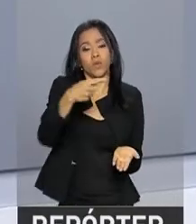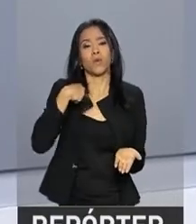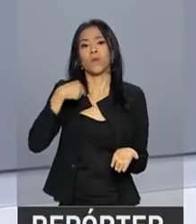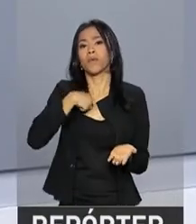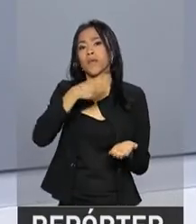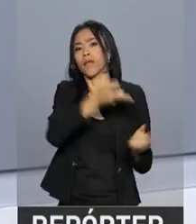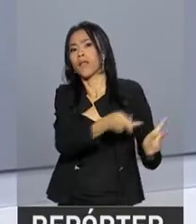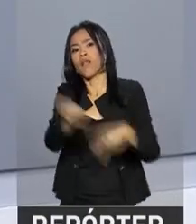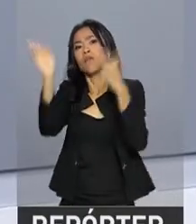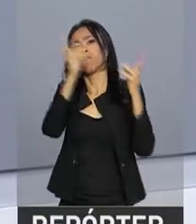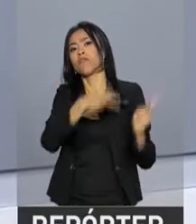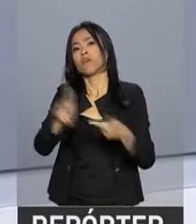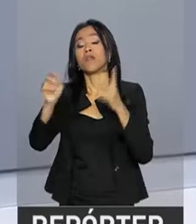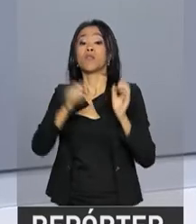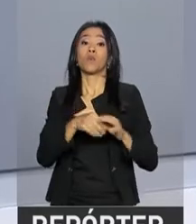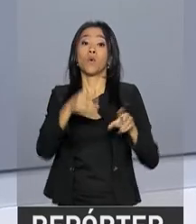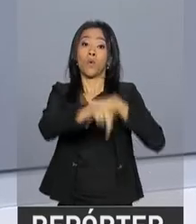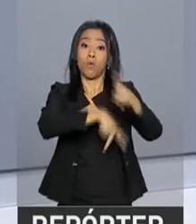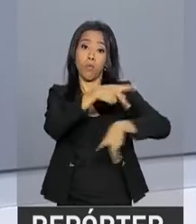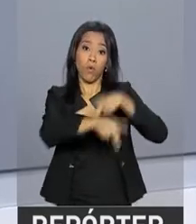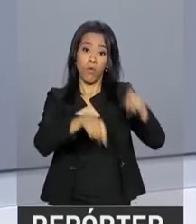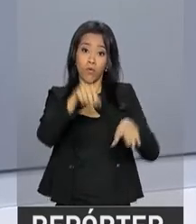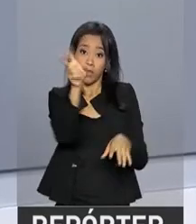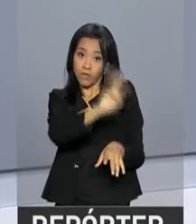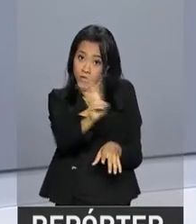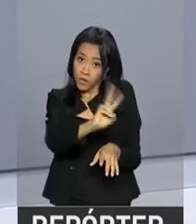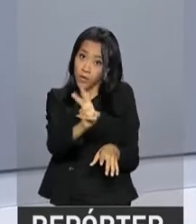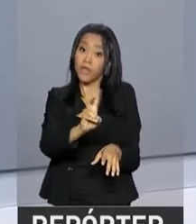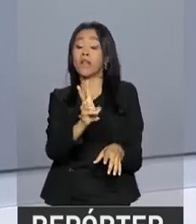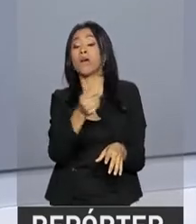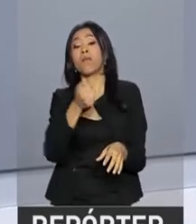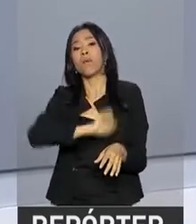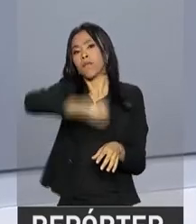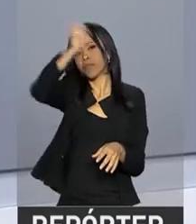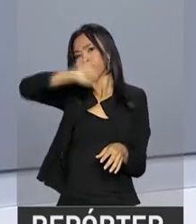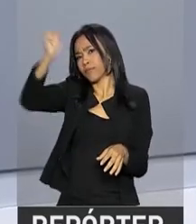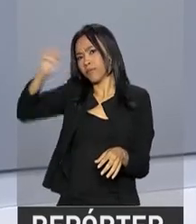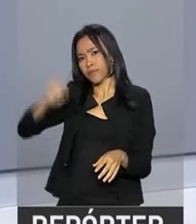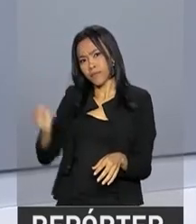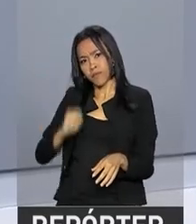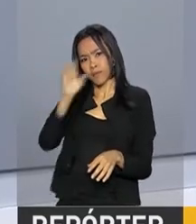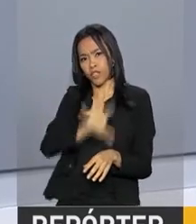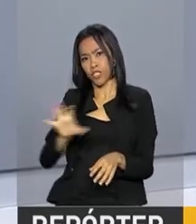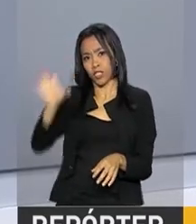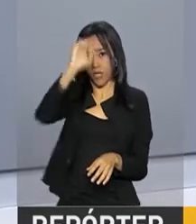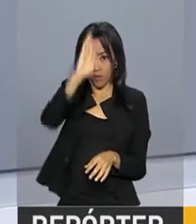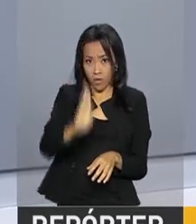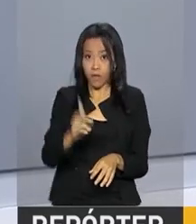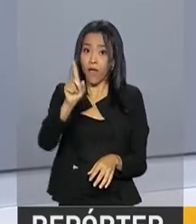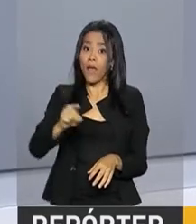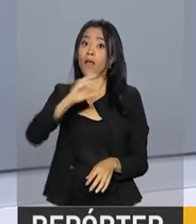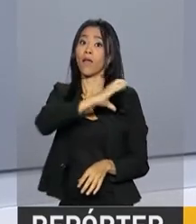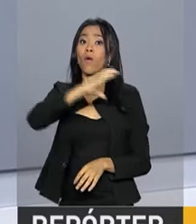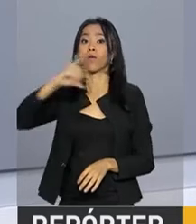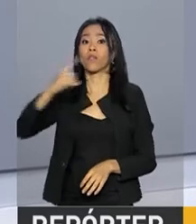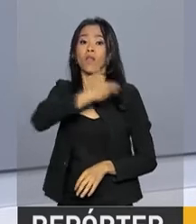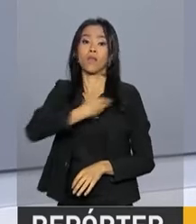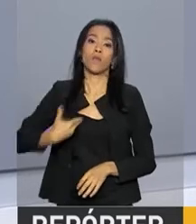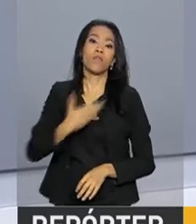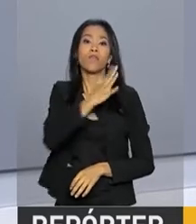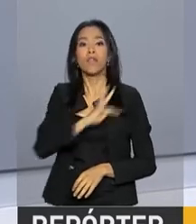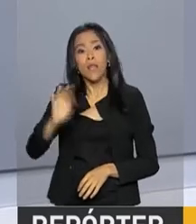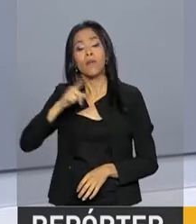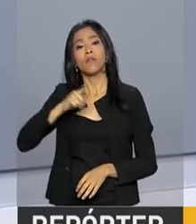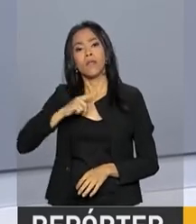voluntária dos venezuelanos de Roraima para outros estados do país. A ação é coordenada pelo governo federal e envolve vários